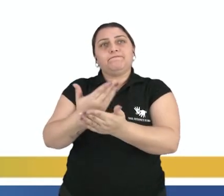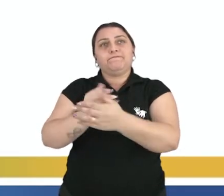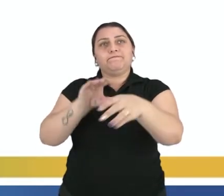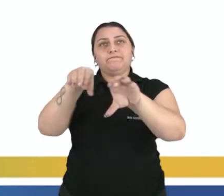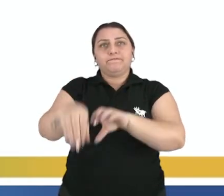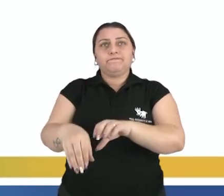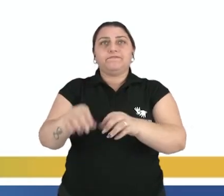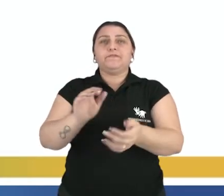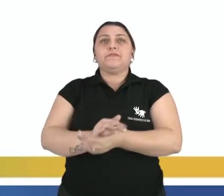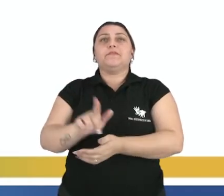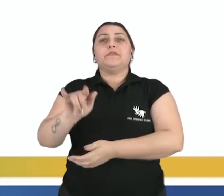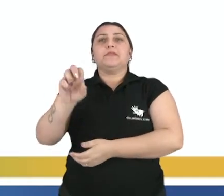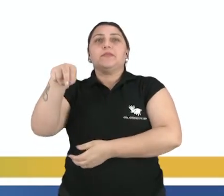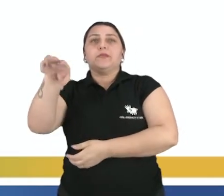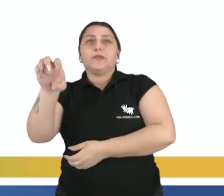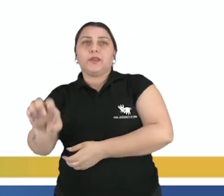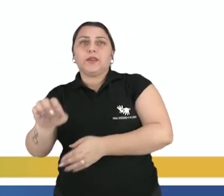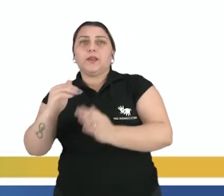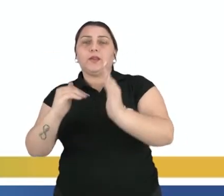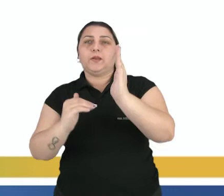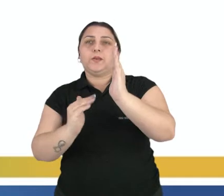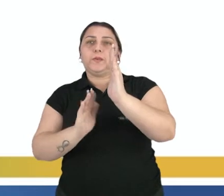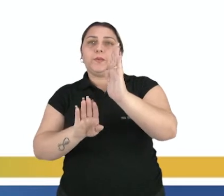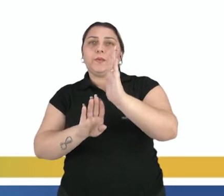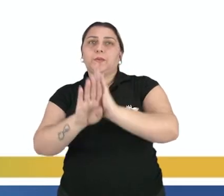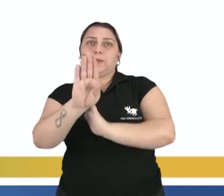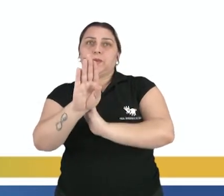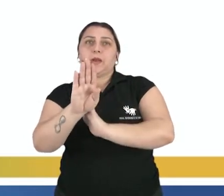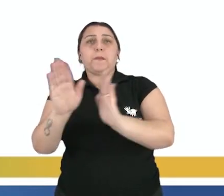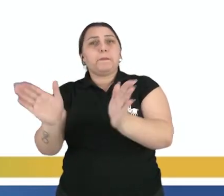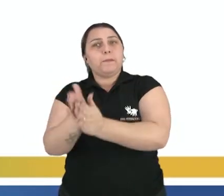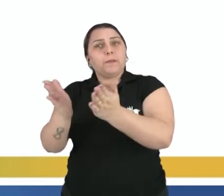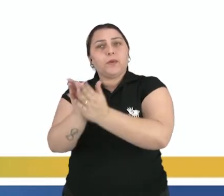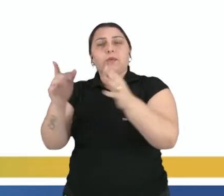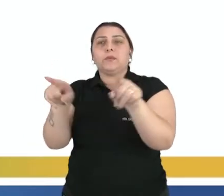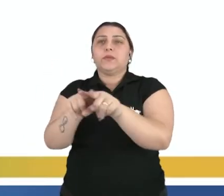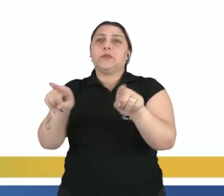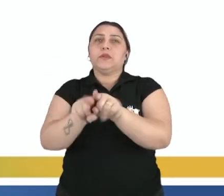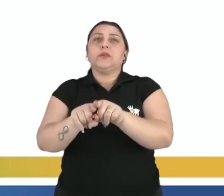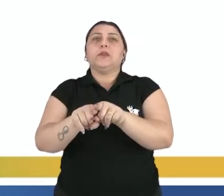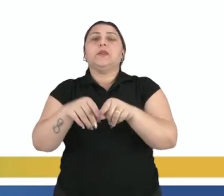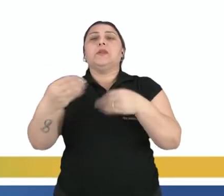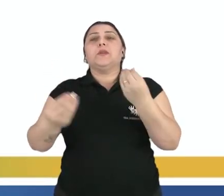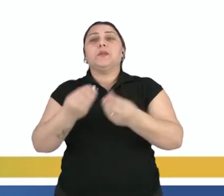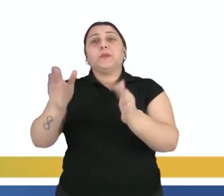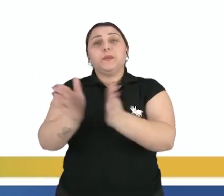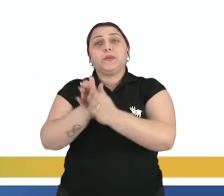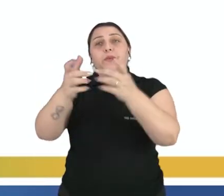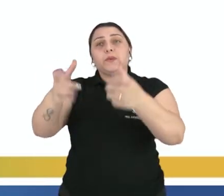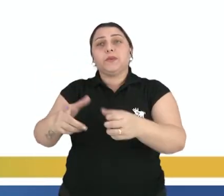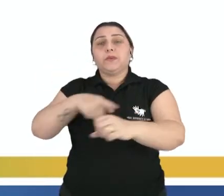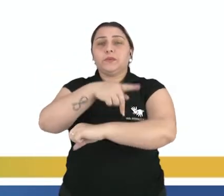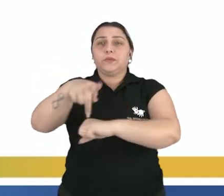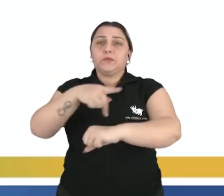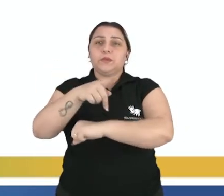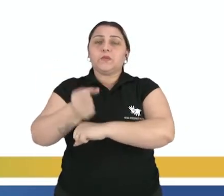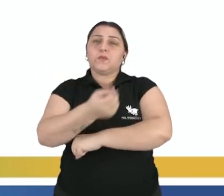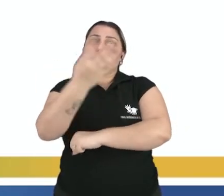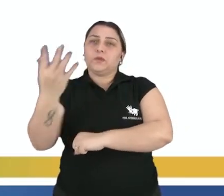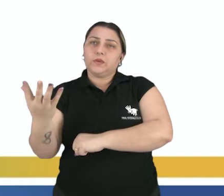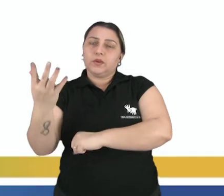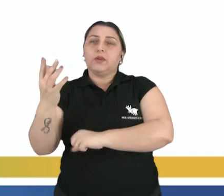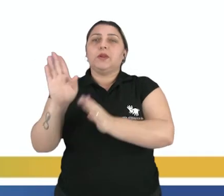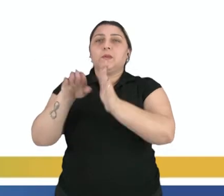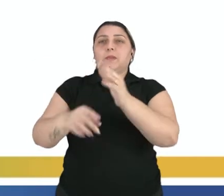bom? E o índice de Gini é um índice que mede a questão da pobreza também, a situação de pobreza daquele país, né? Quantos